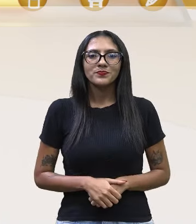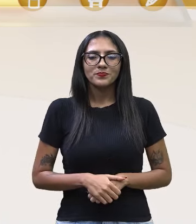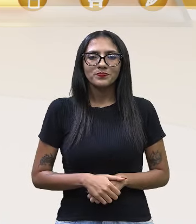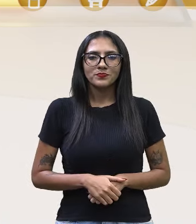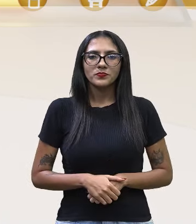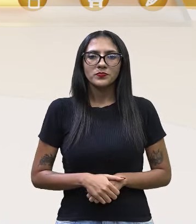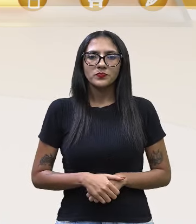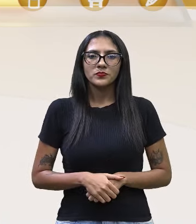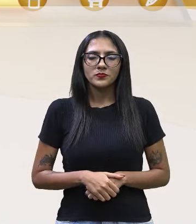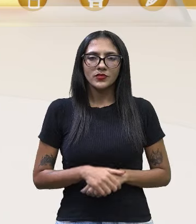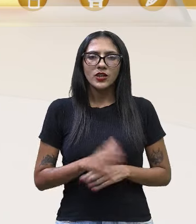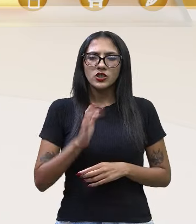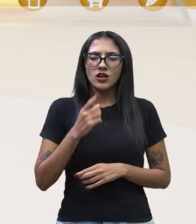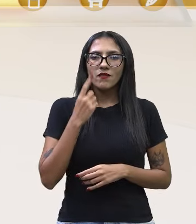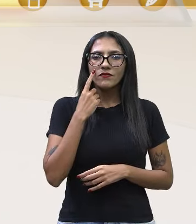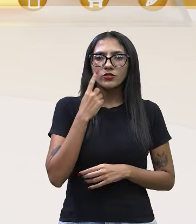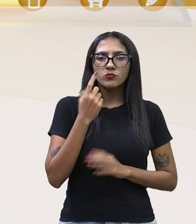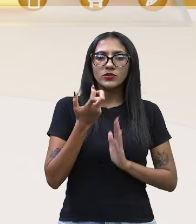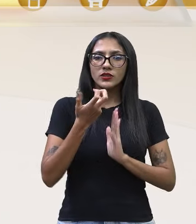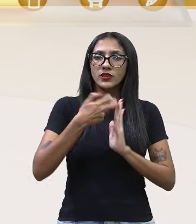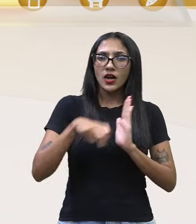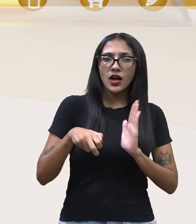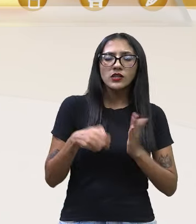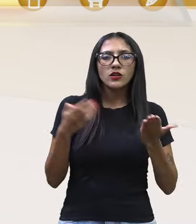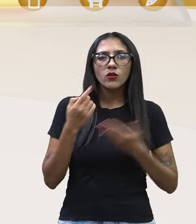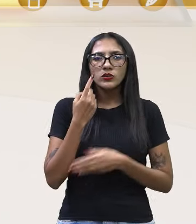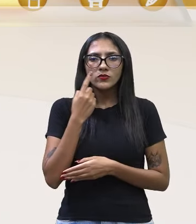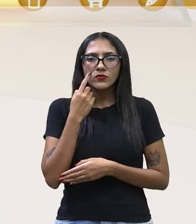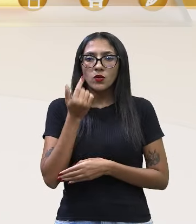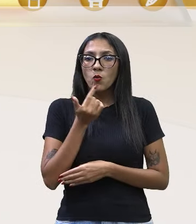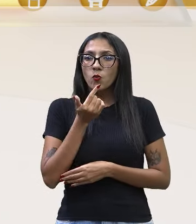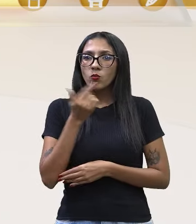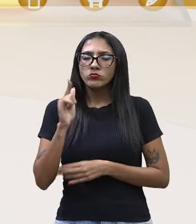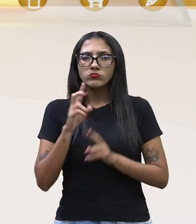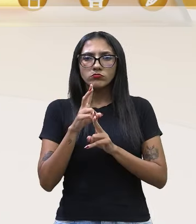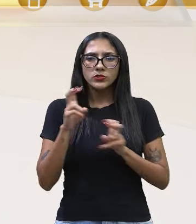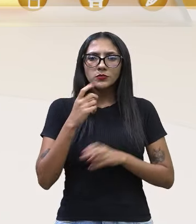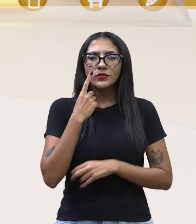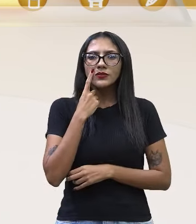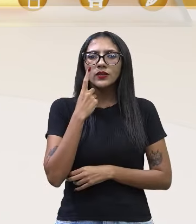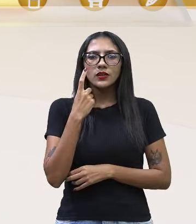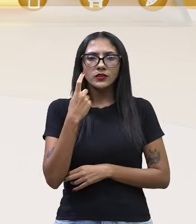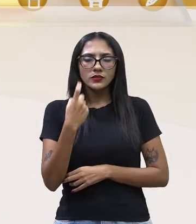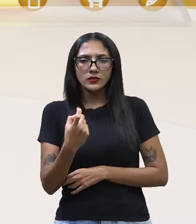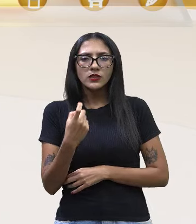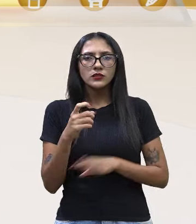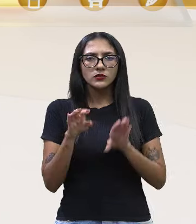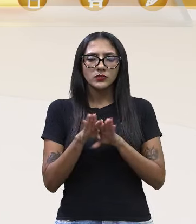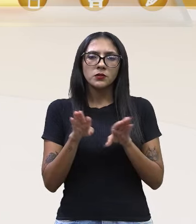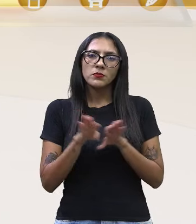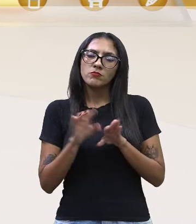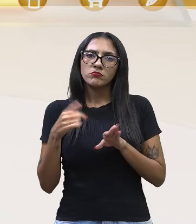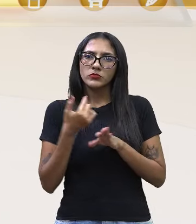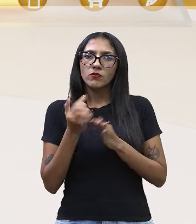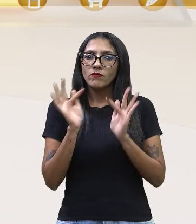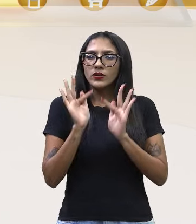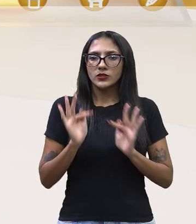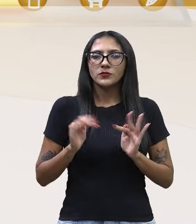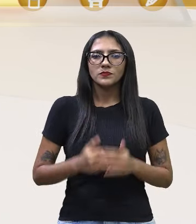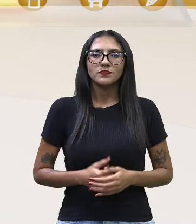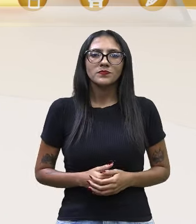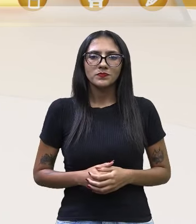índice nós vamos mostrar aqui uma relação né professora exatamente um algo muito interessante não é um algo que nos deixa até felizes porque estivemos